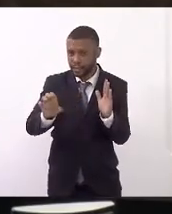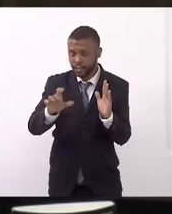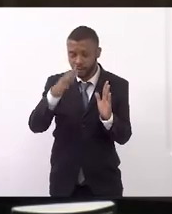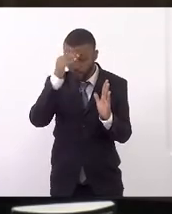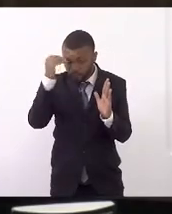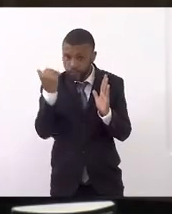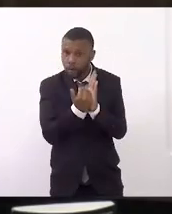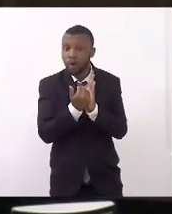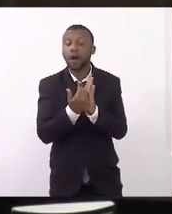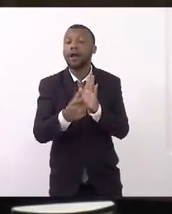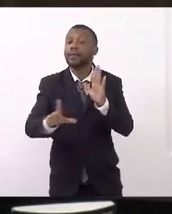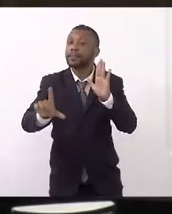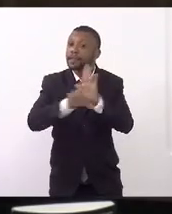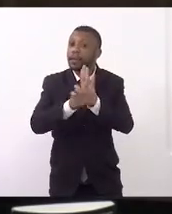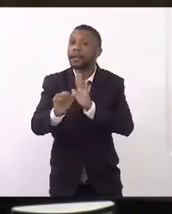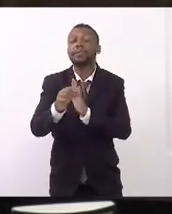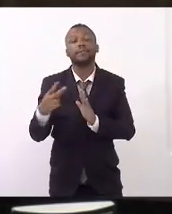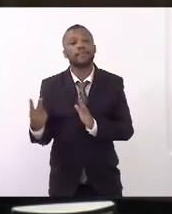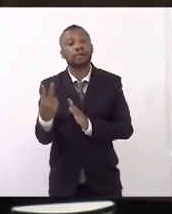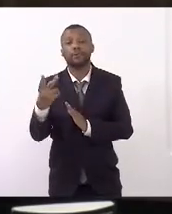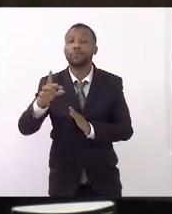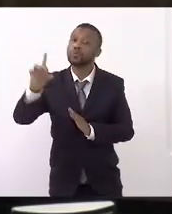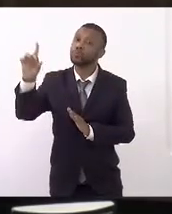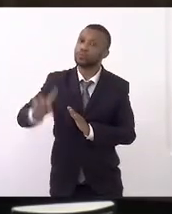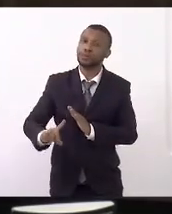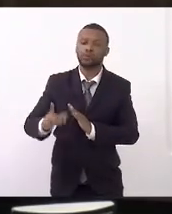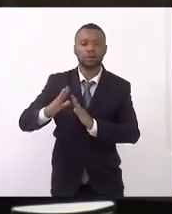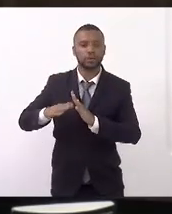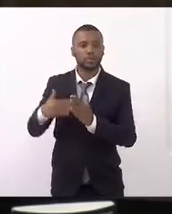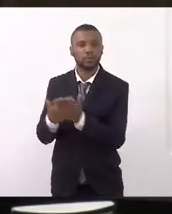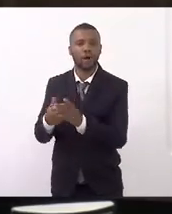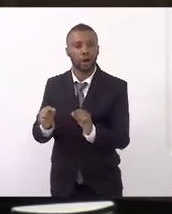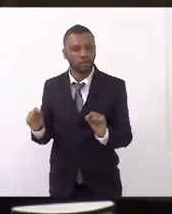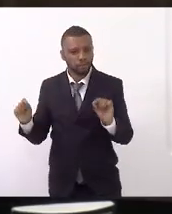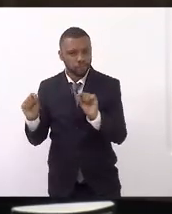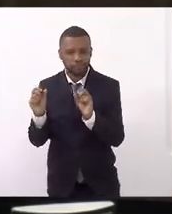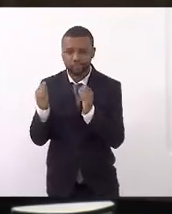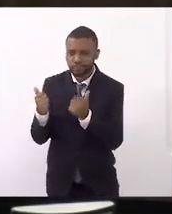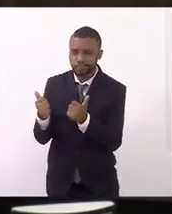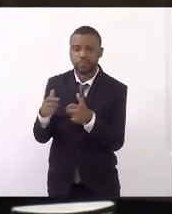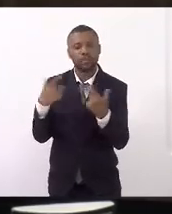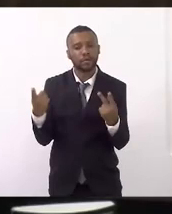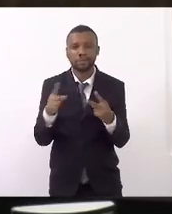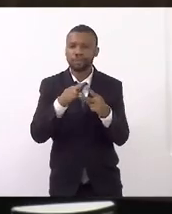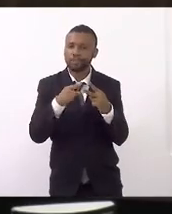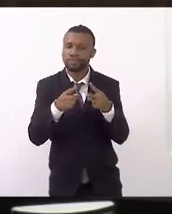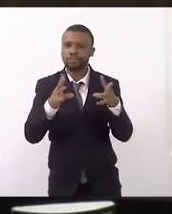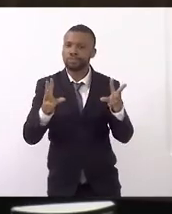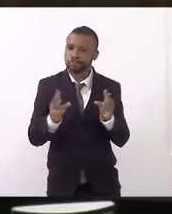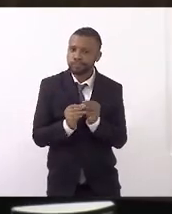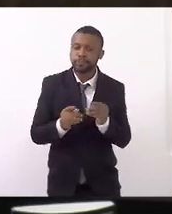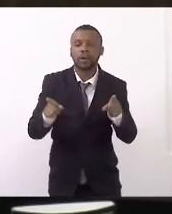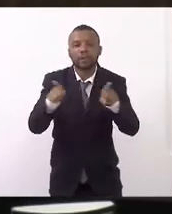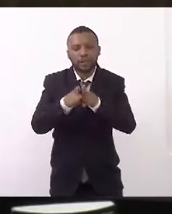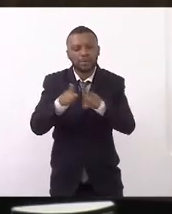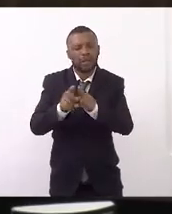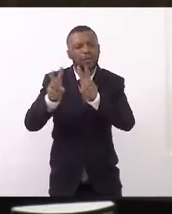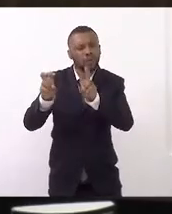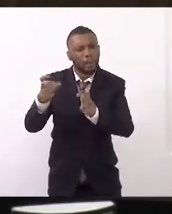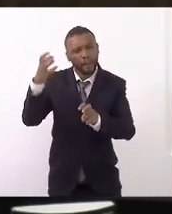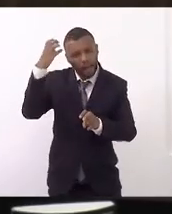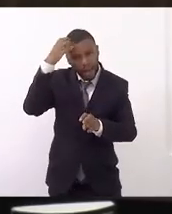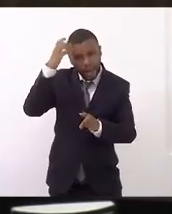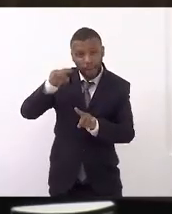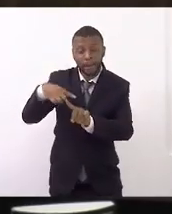da lei da valorização dos diretores. Então, pronto. Com esses dois pontos e com a questão de Angra e Paraty,